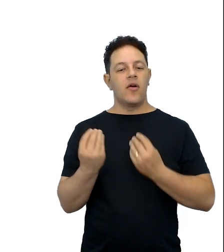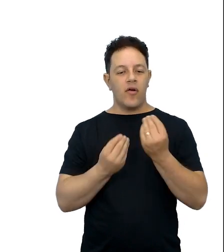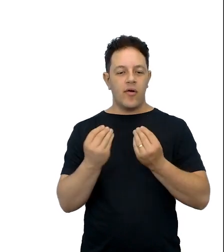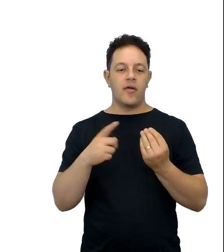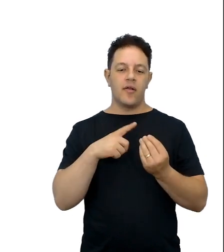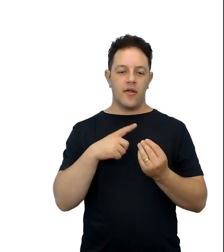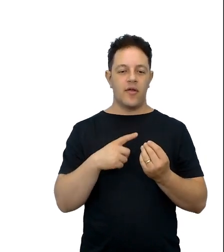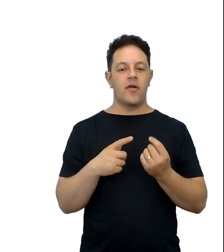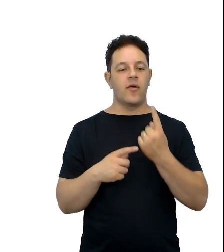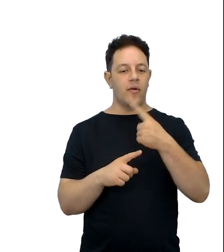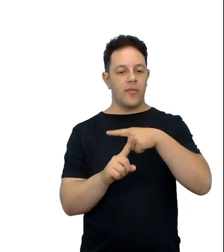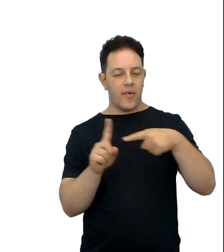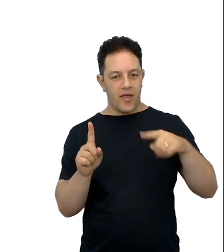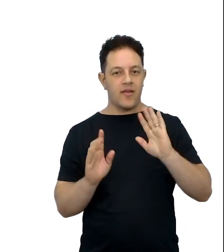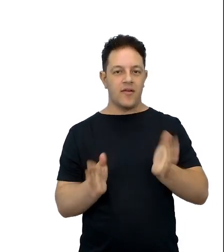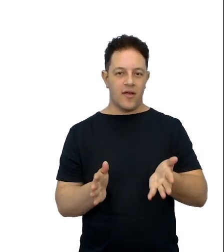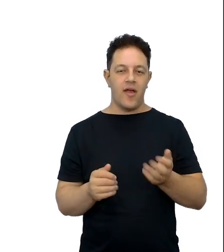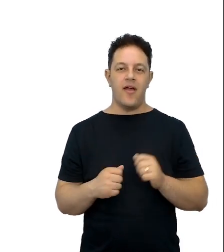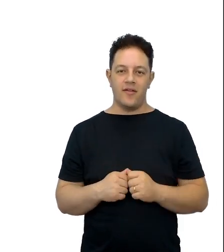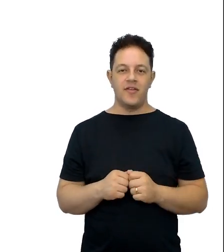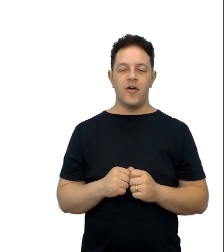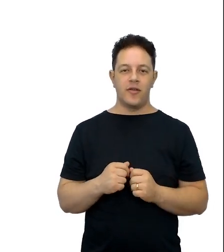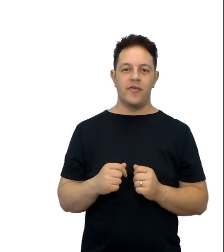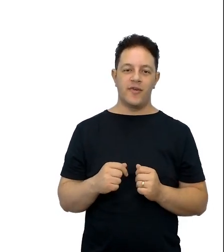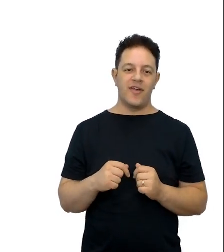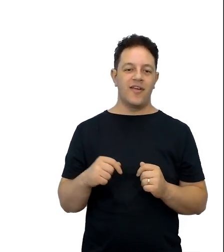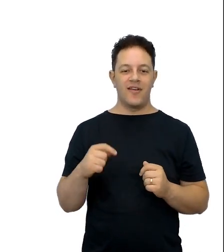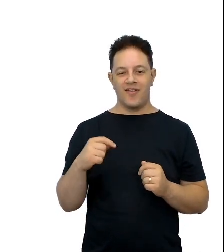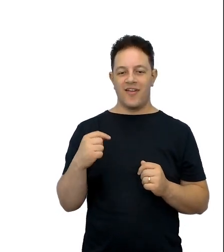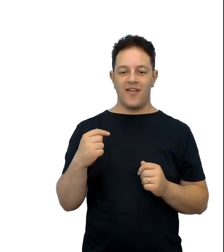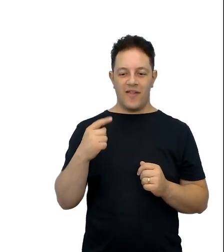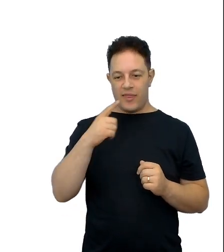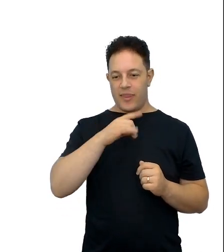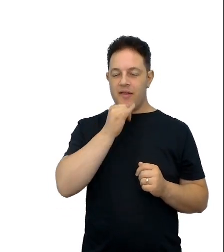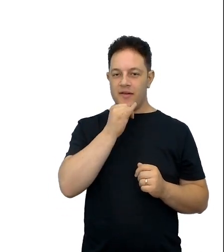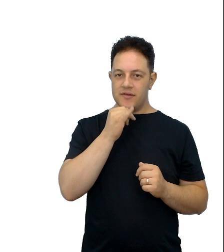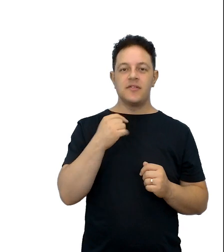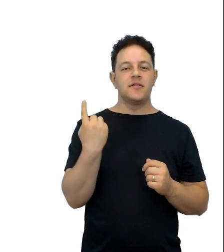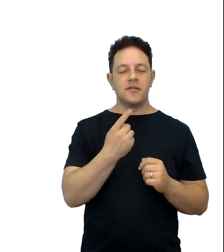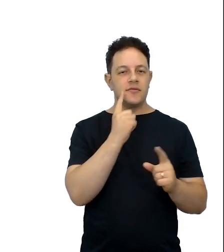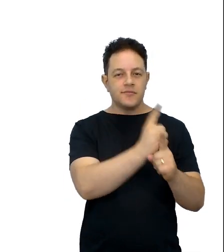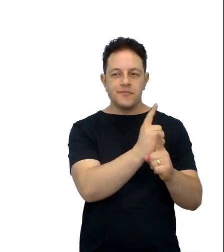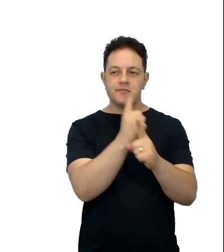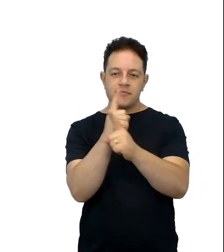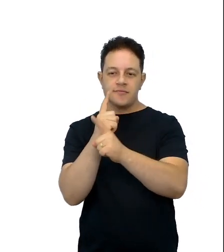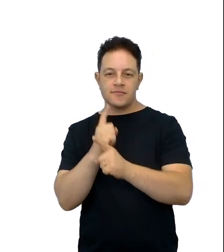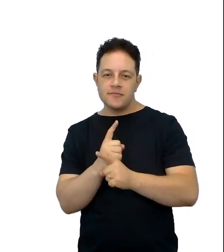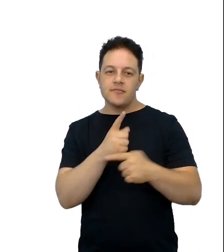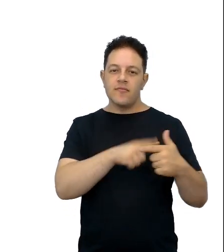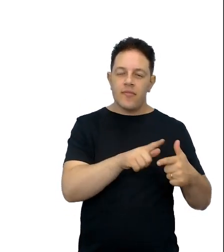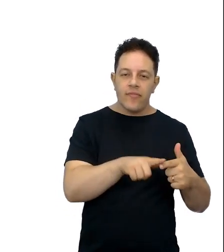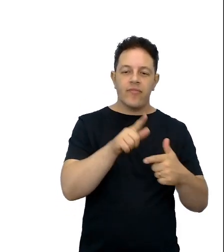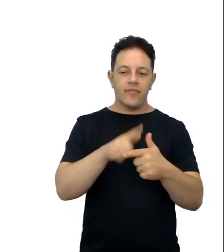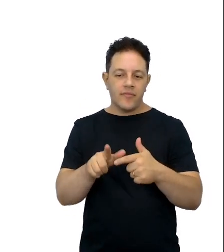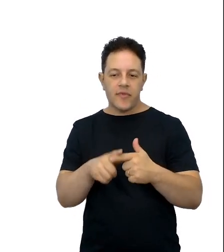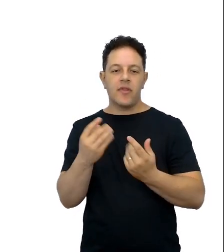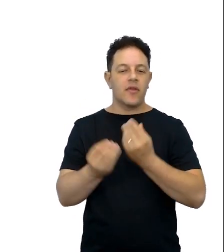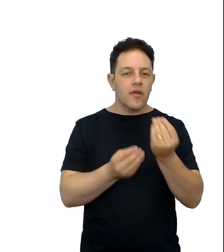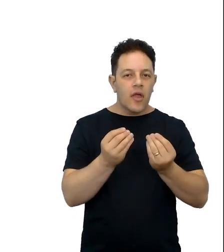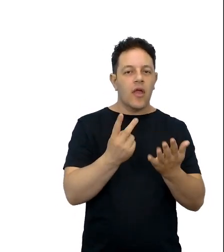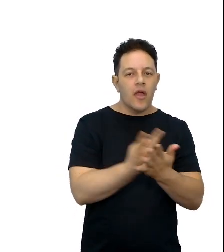meio. Vocês sabem do que eu estou falando, porque vocês estão na sala de aula todos os dias e se deparam com esses problemas, né, com